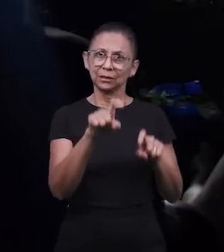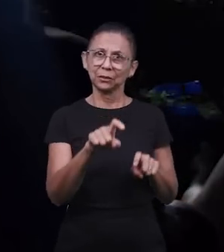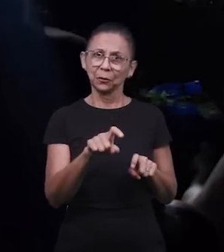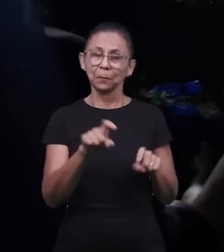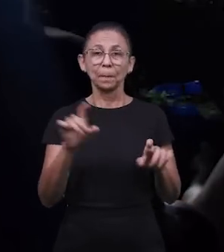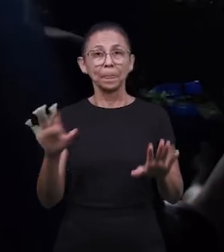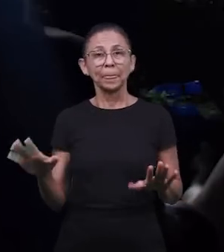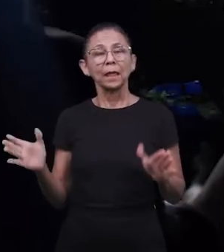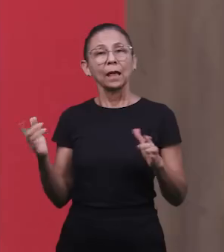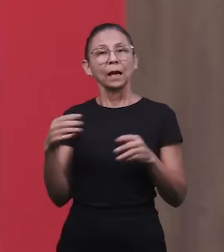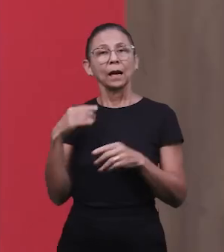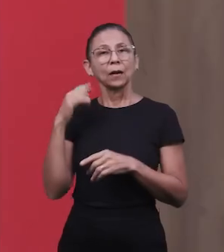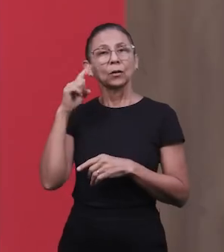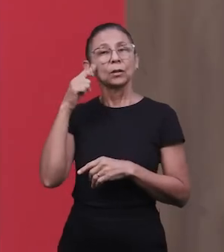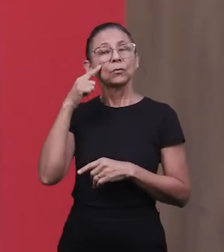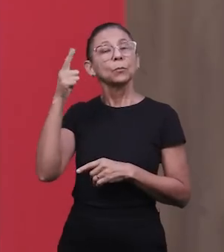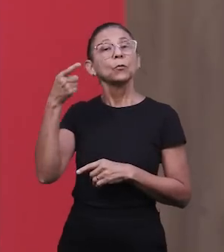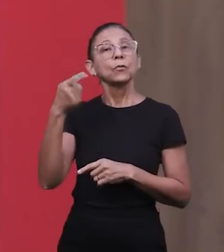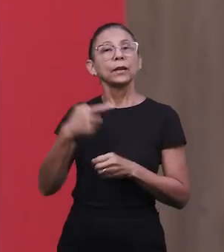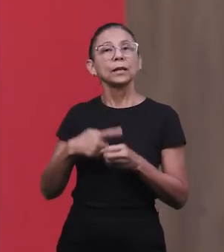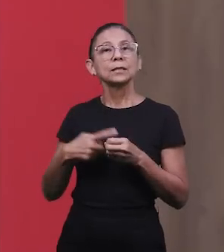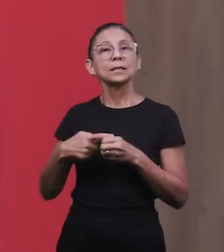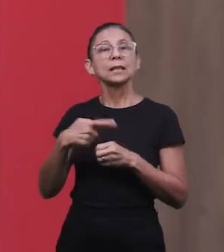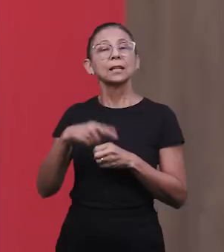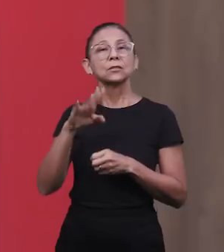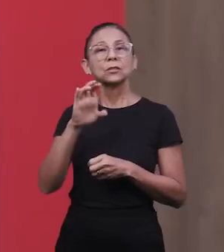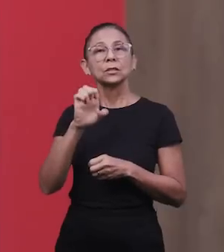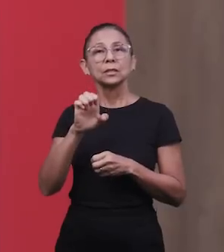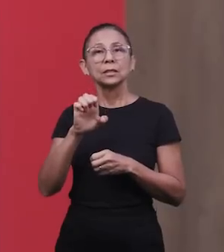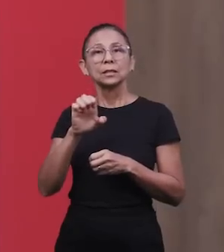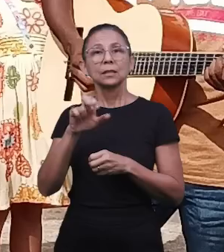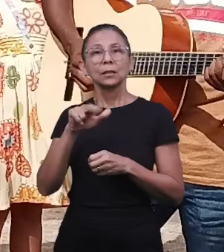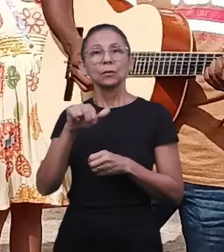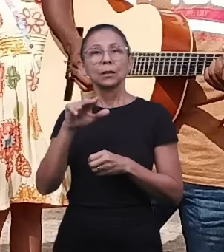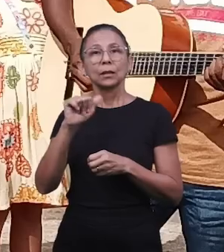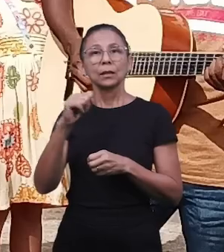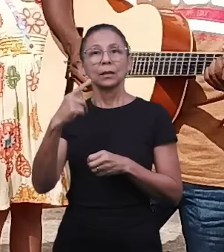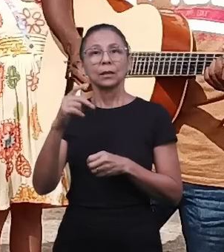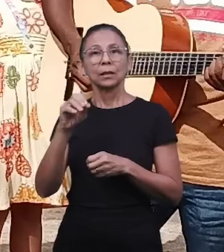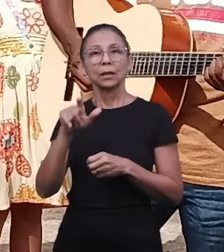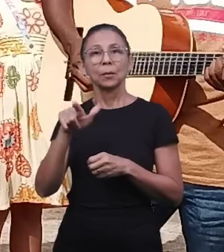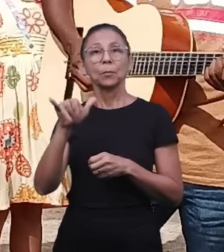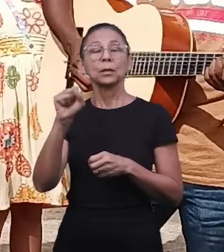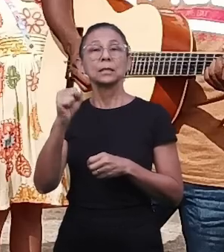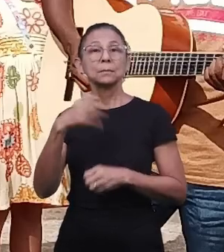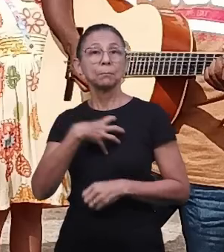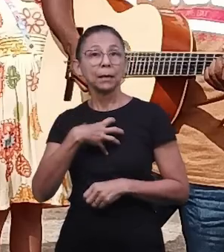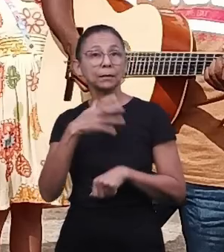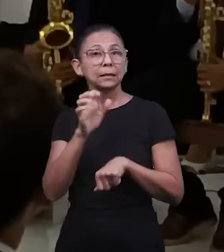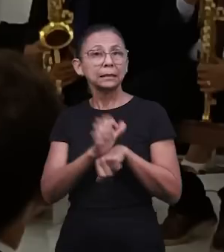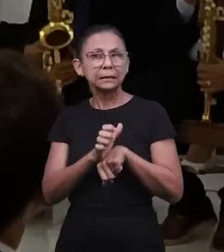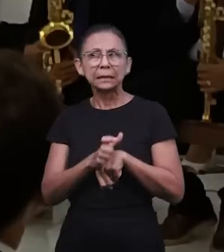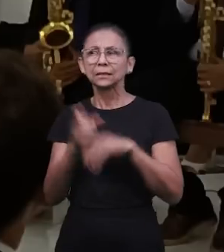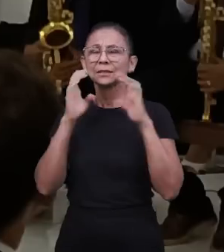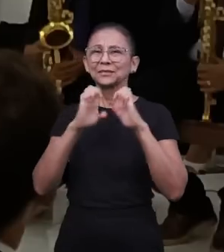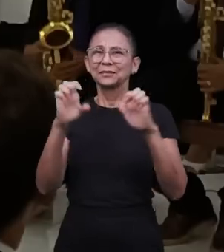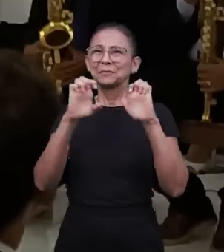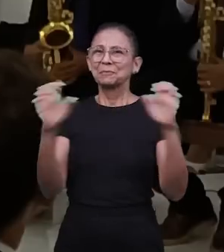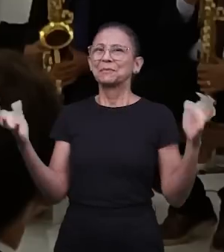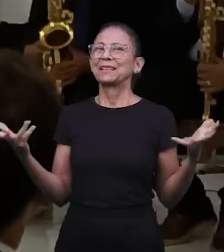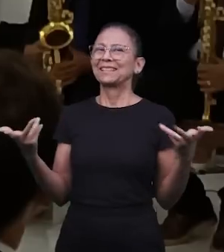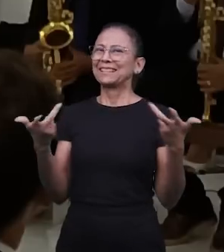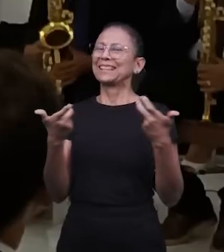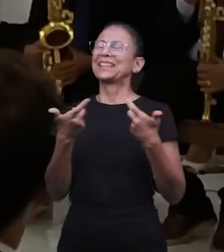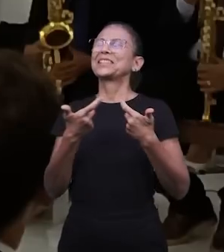Bom, saindo da cidade de Alegre, vamos para a cidade de Eunápolis, no estado da Bahia. Aconteceu ali uma evangelização